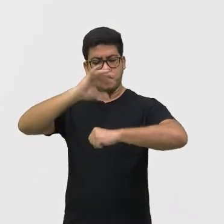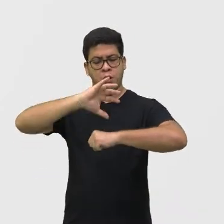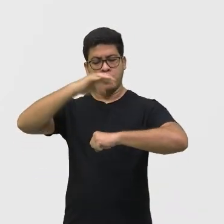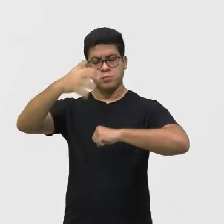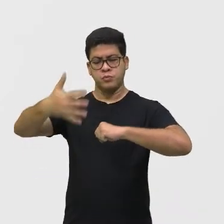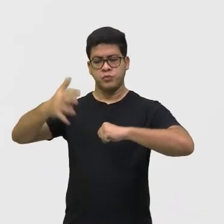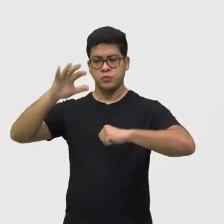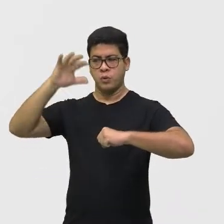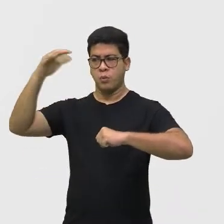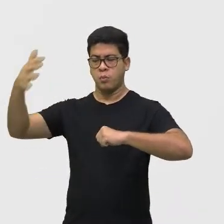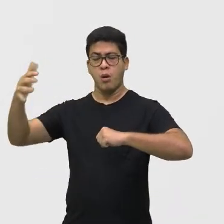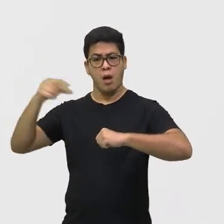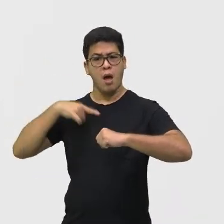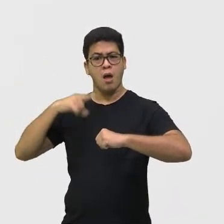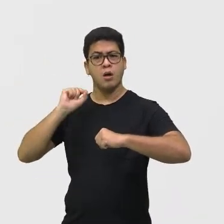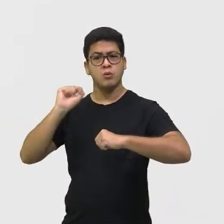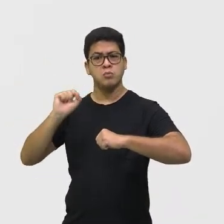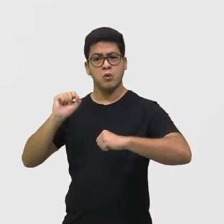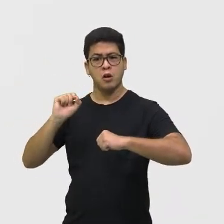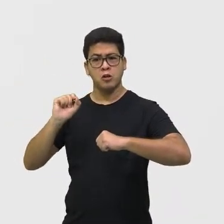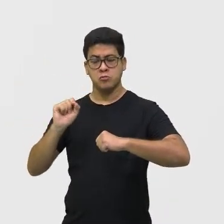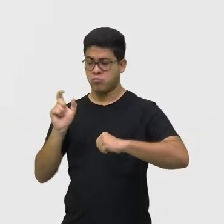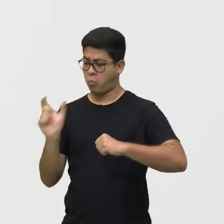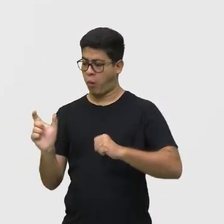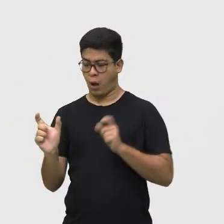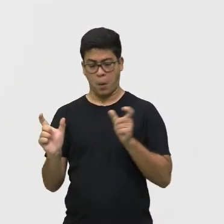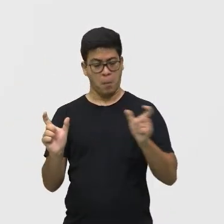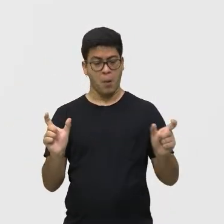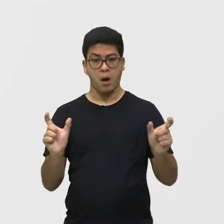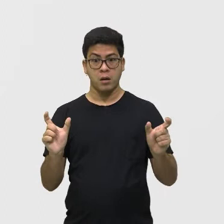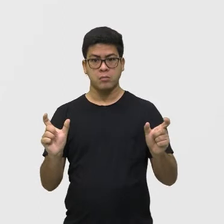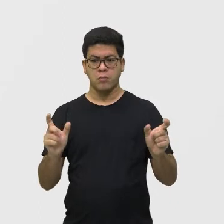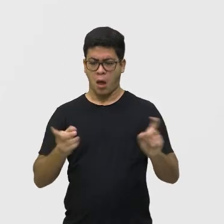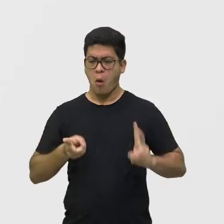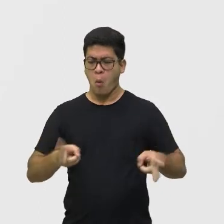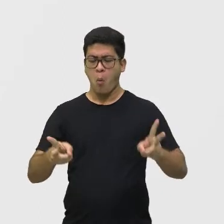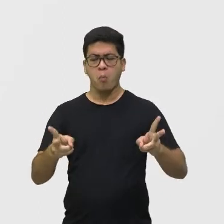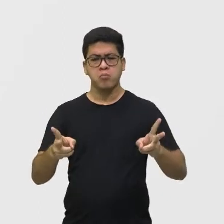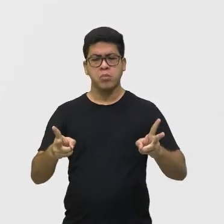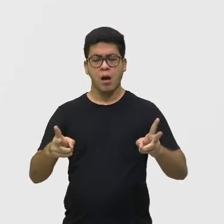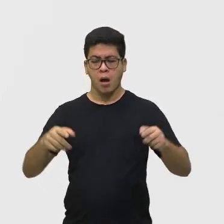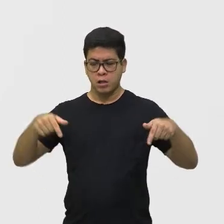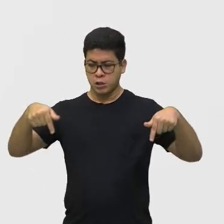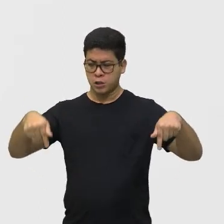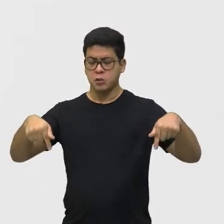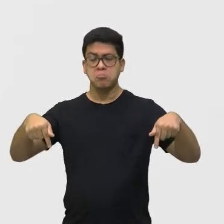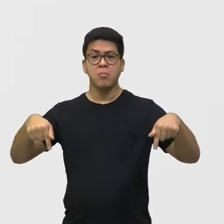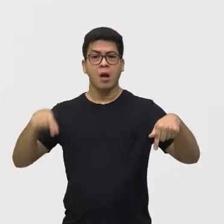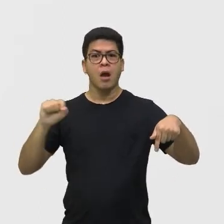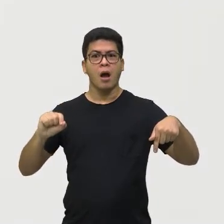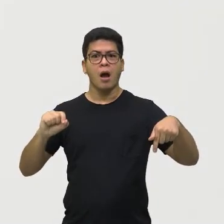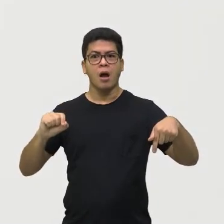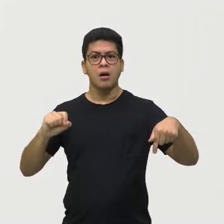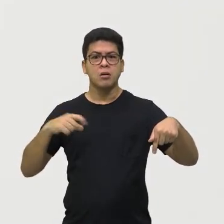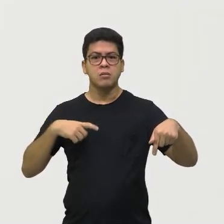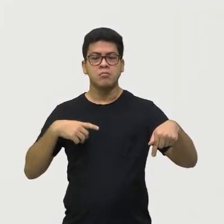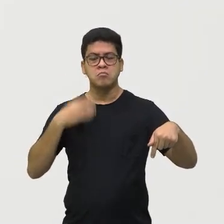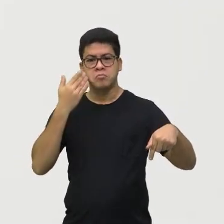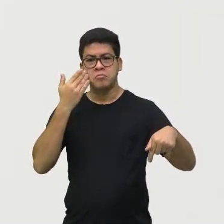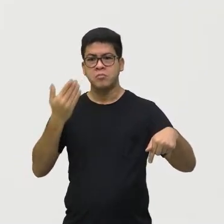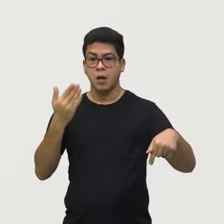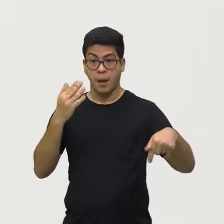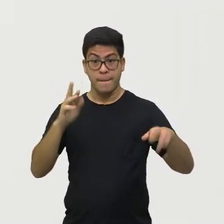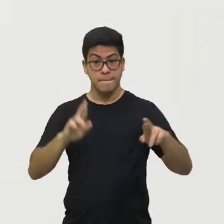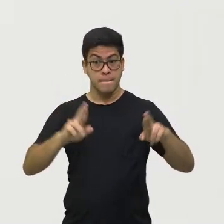campo elétrico gerado por duas cargas elétricas pontiformes de mesmo valor absoluto, mas com sinais opostos. Então, aí eu tenho